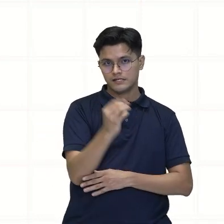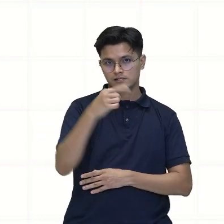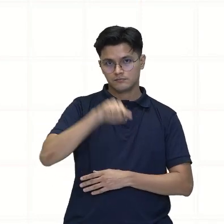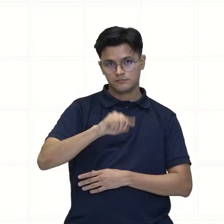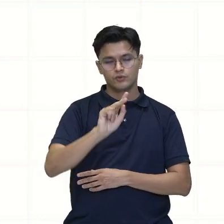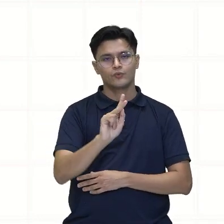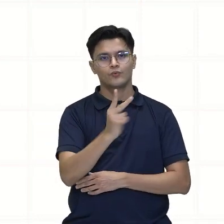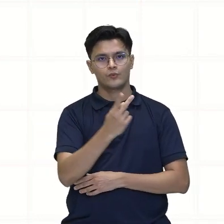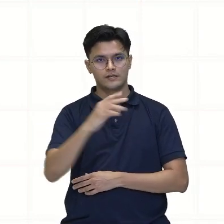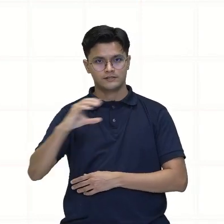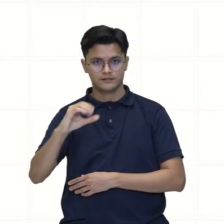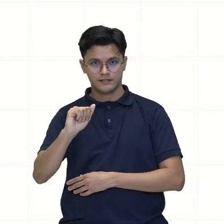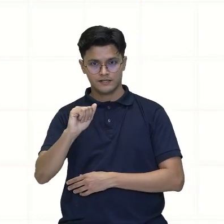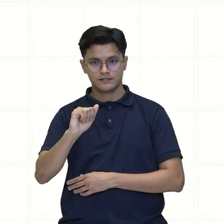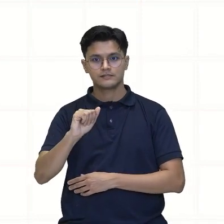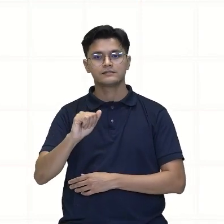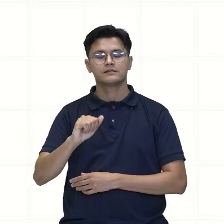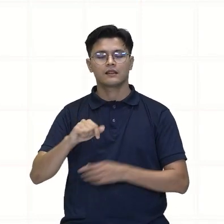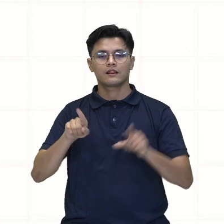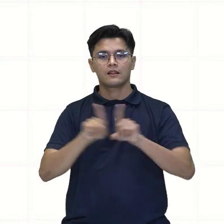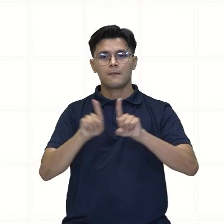E aí nós vamos ter